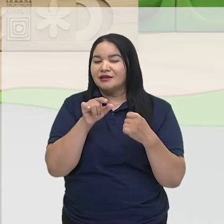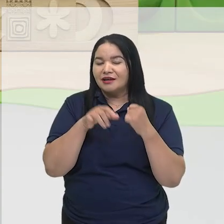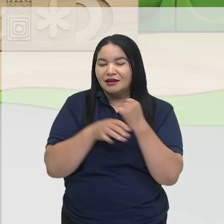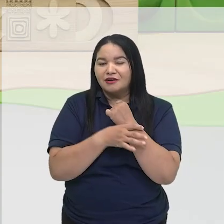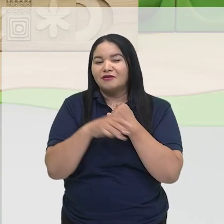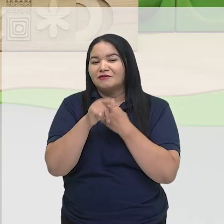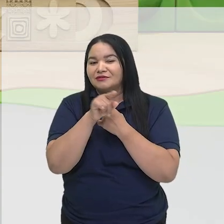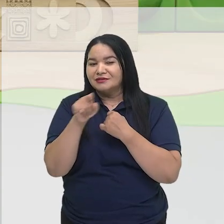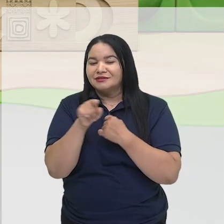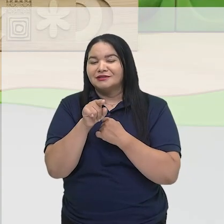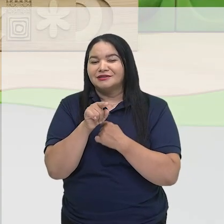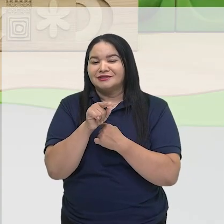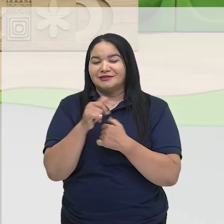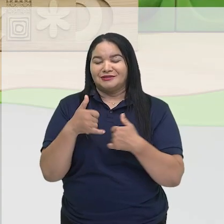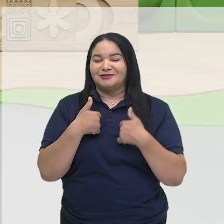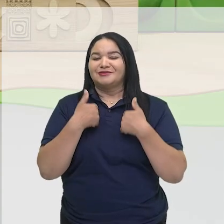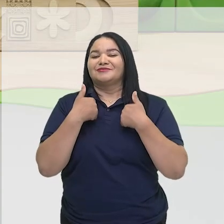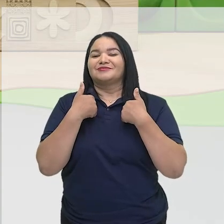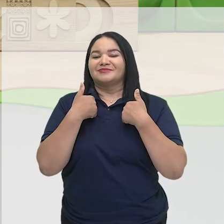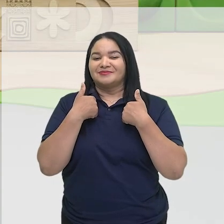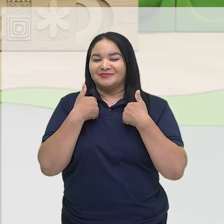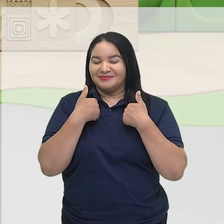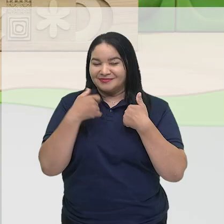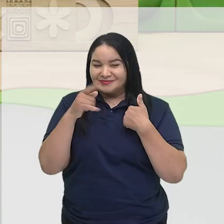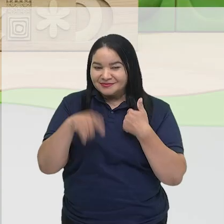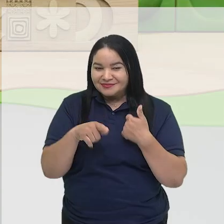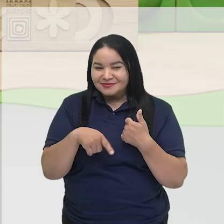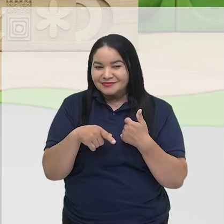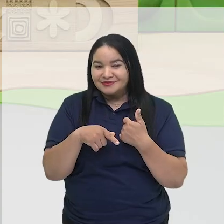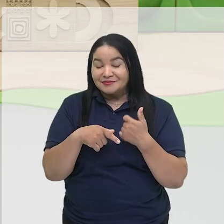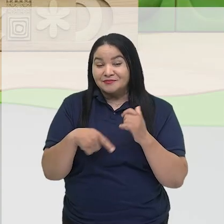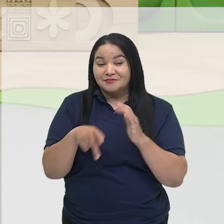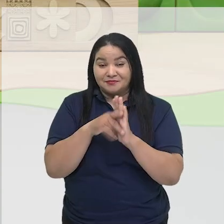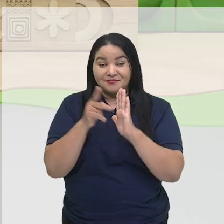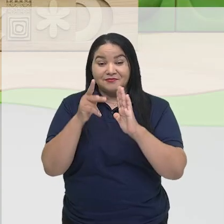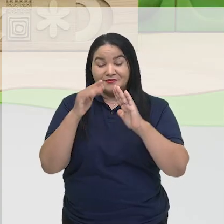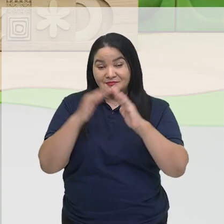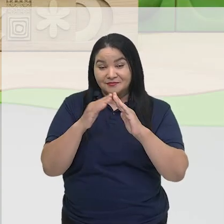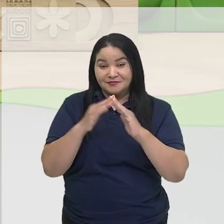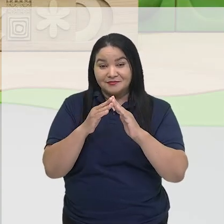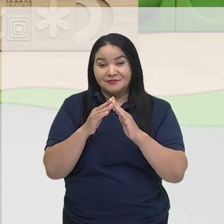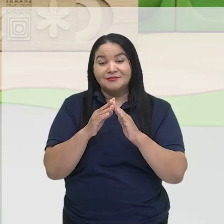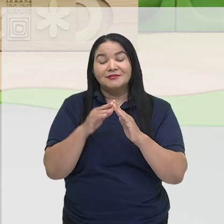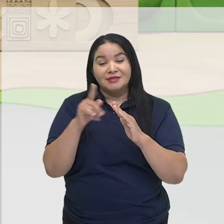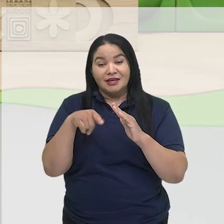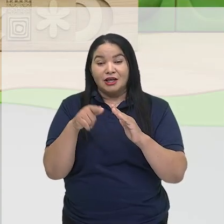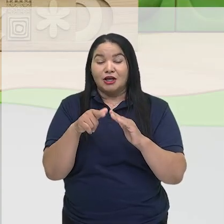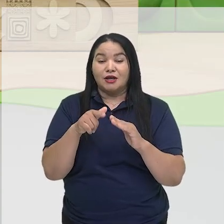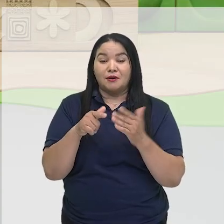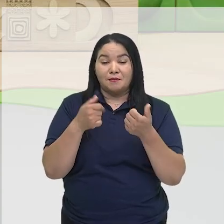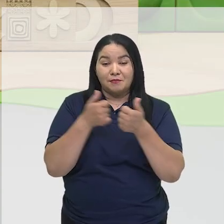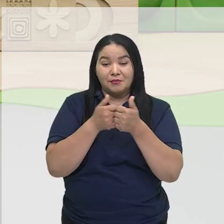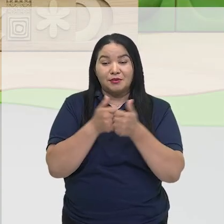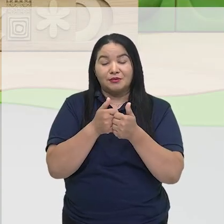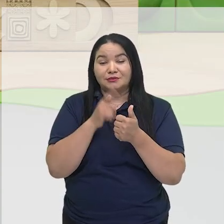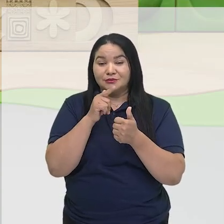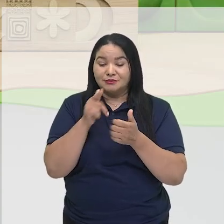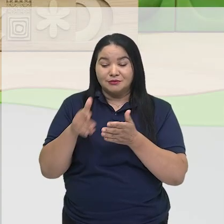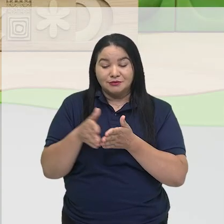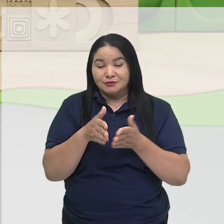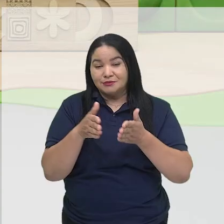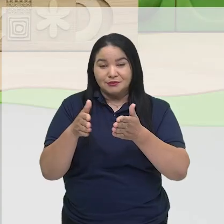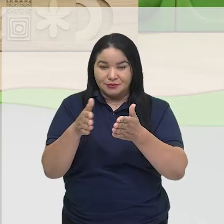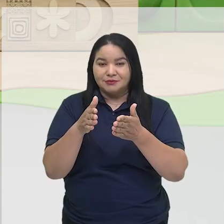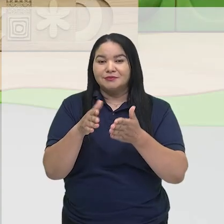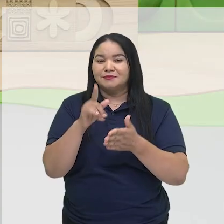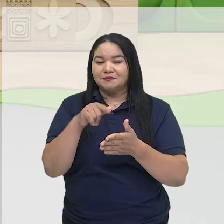estar sentindo um grande orgulho, né, de morar na bacia amazônica. Então, a